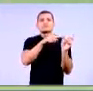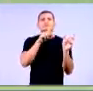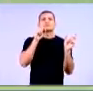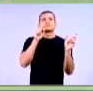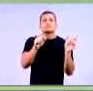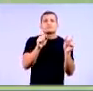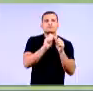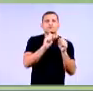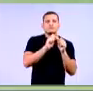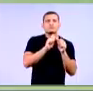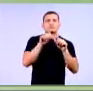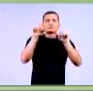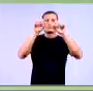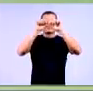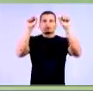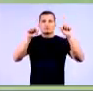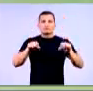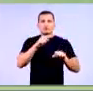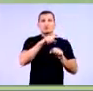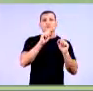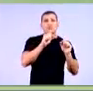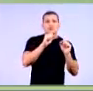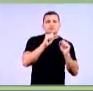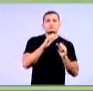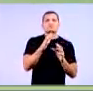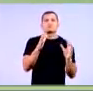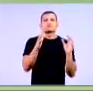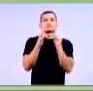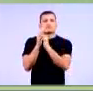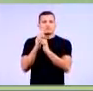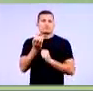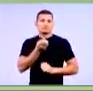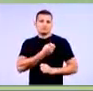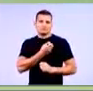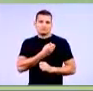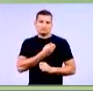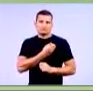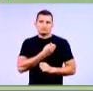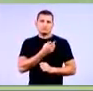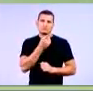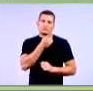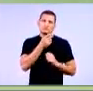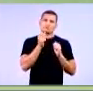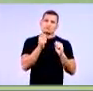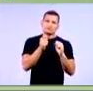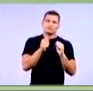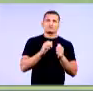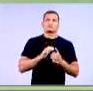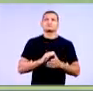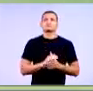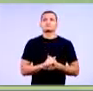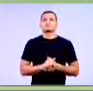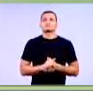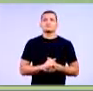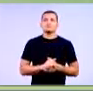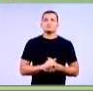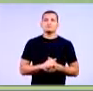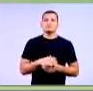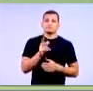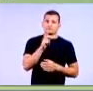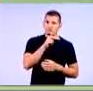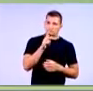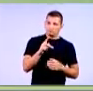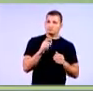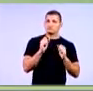no sistema? Ele pode cadastrar notas. Então essa aqui é a função que ele exerce no sistema escolar. Então o professor